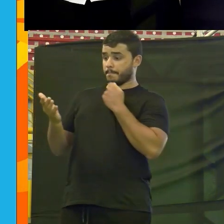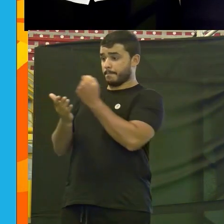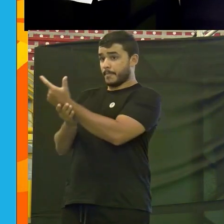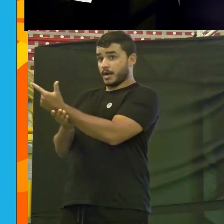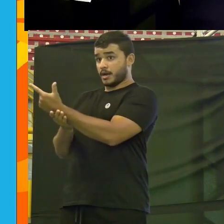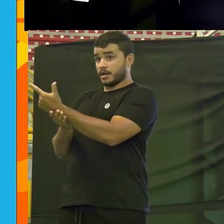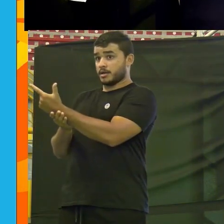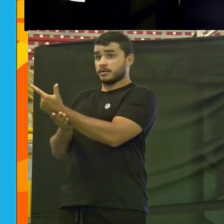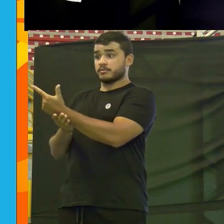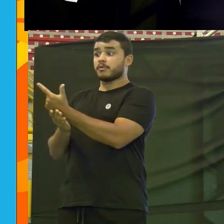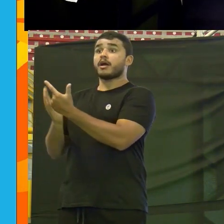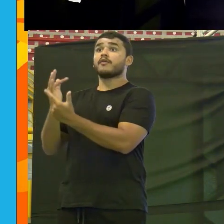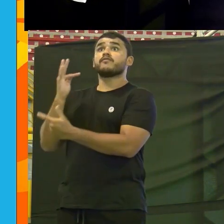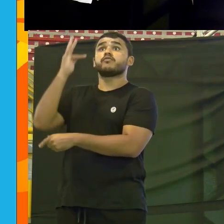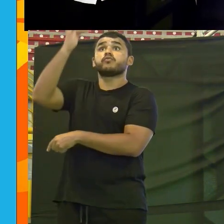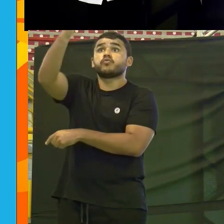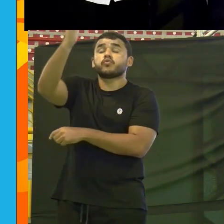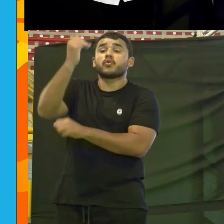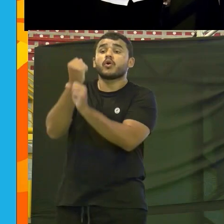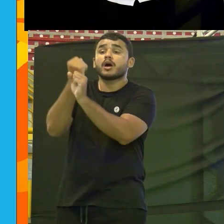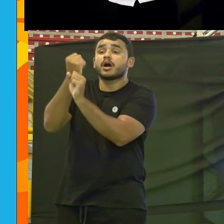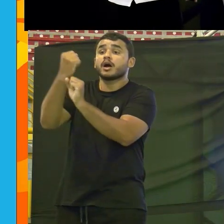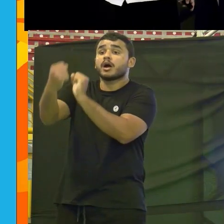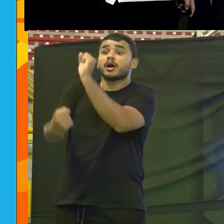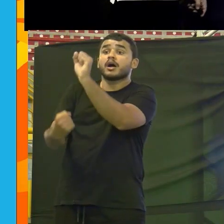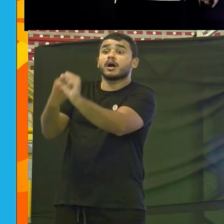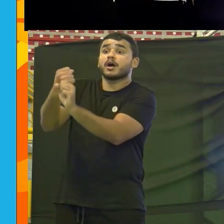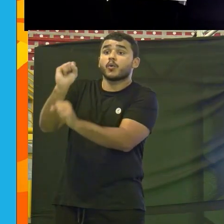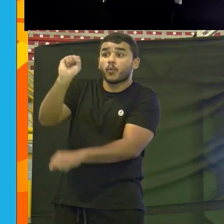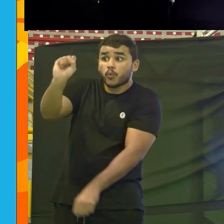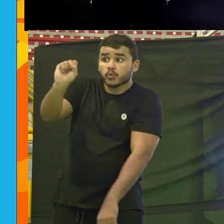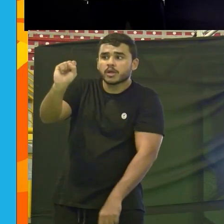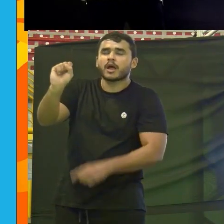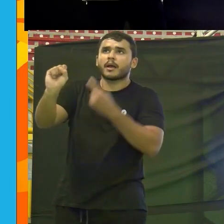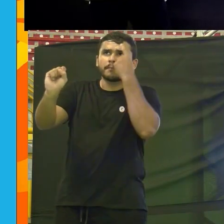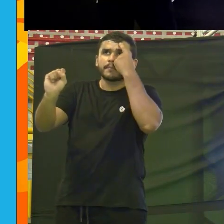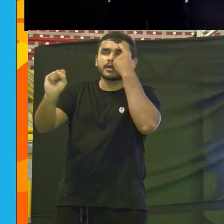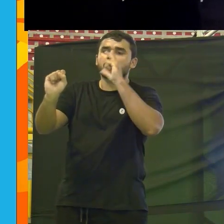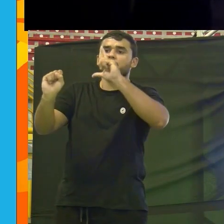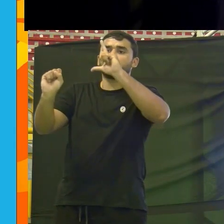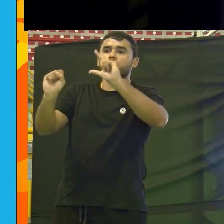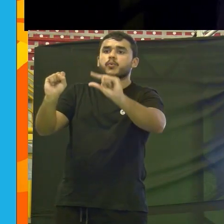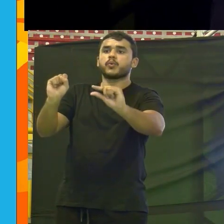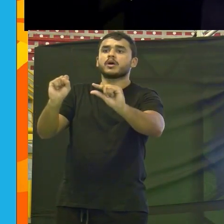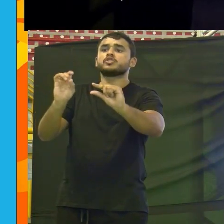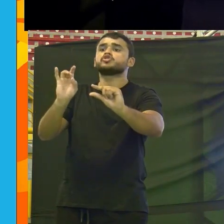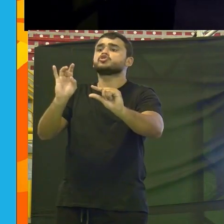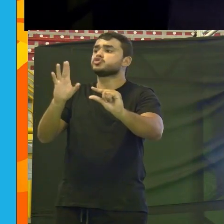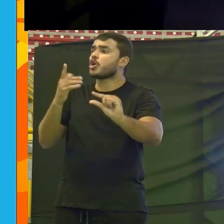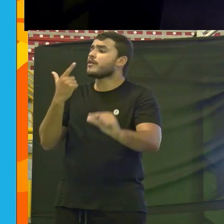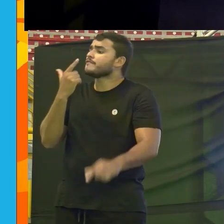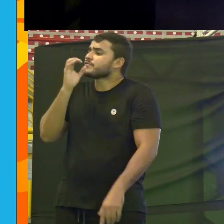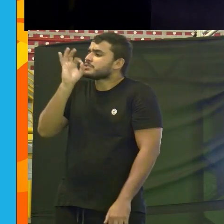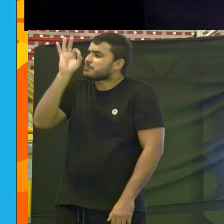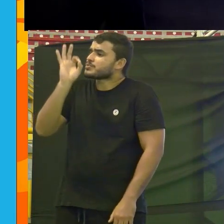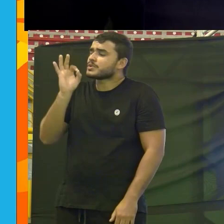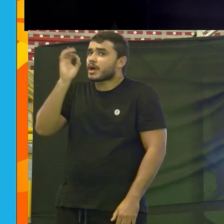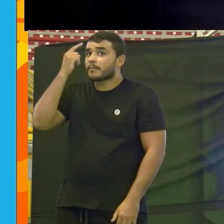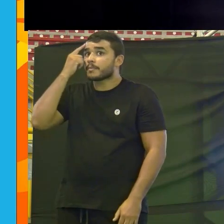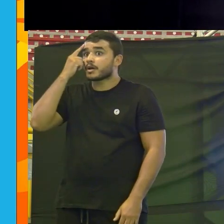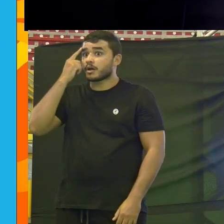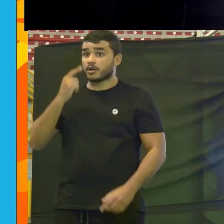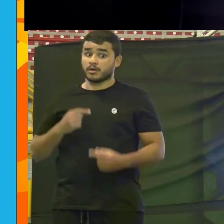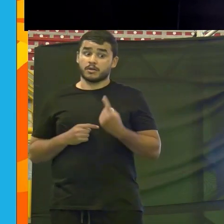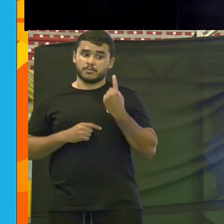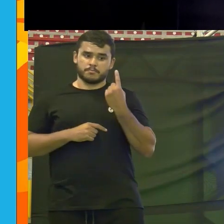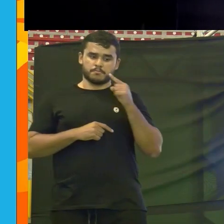seja, 20% de 1.200 menos 900. 20 por 100 é 20